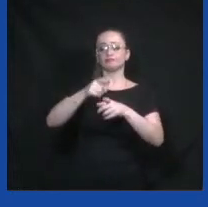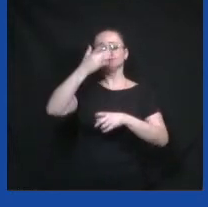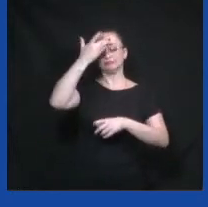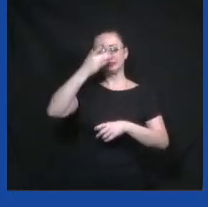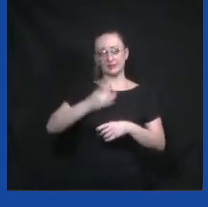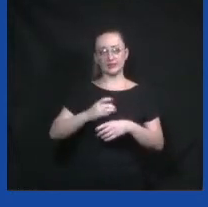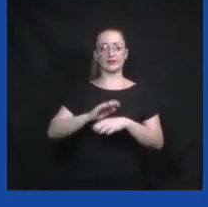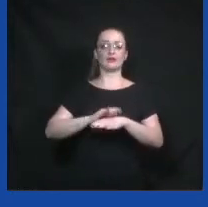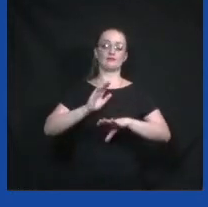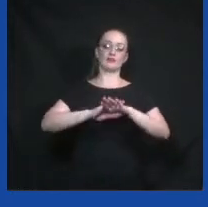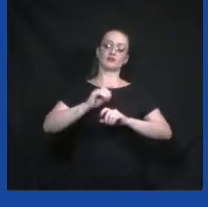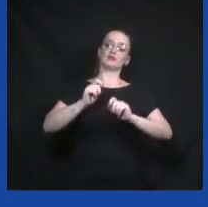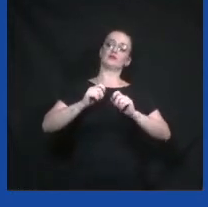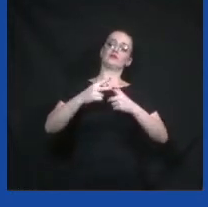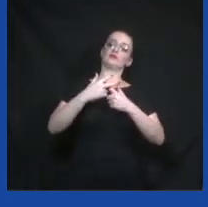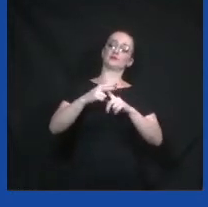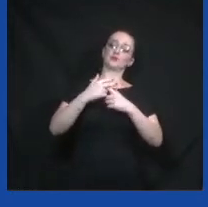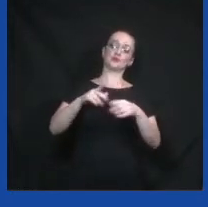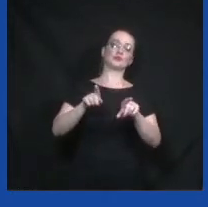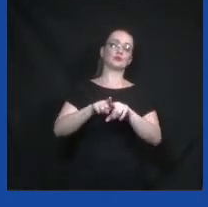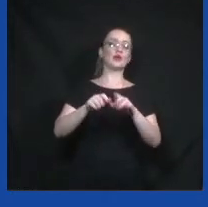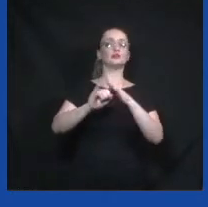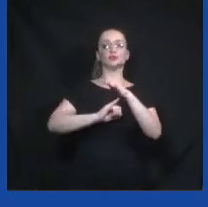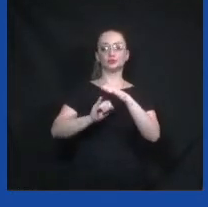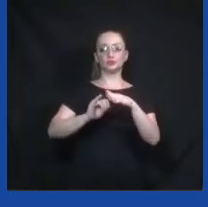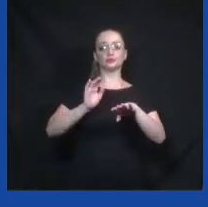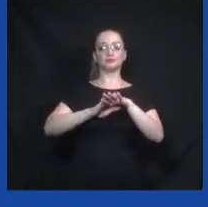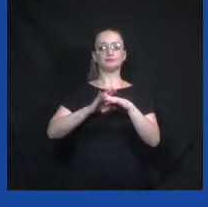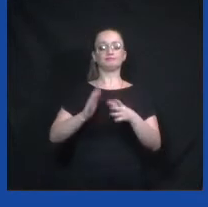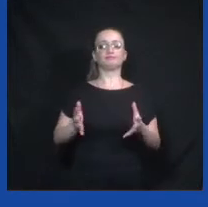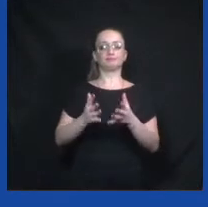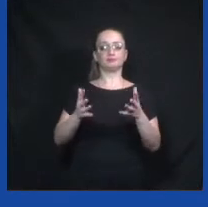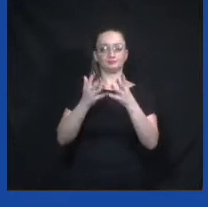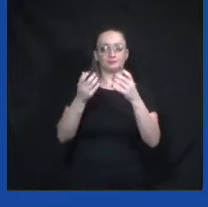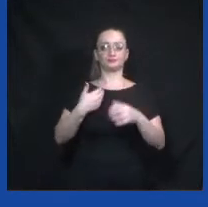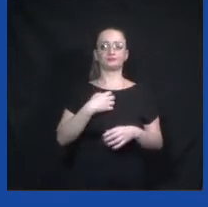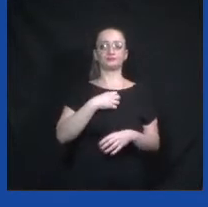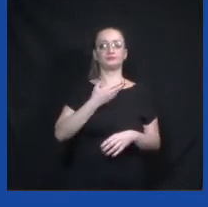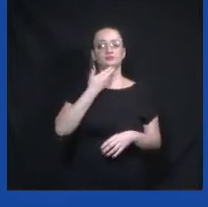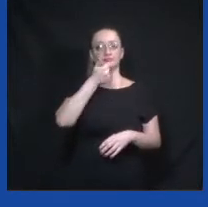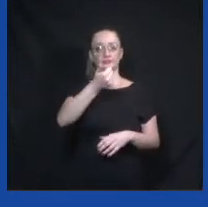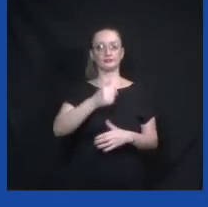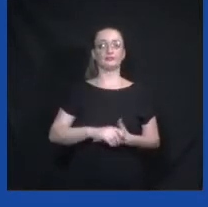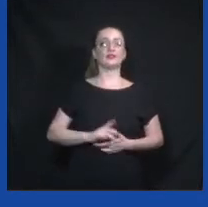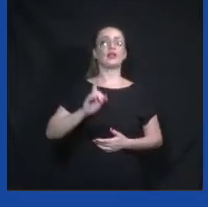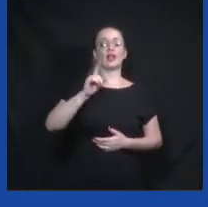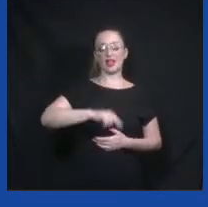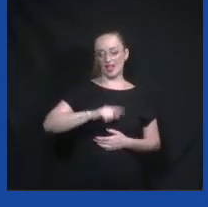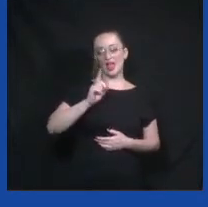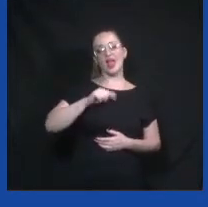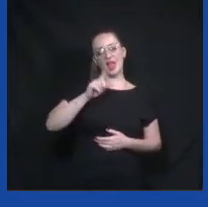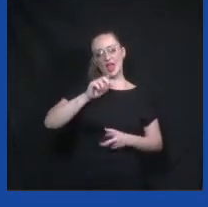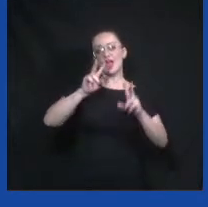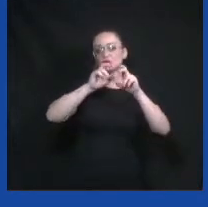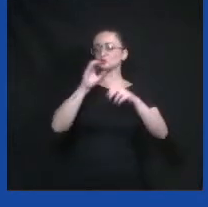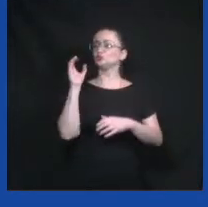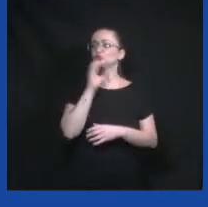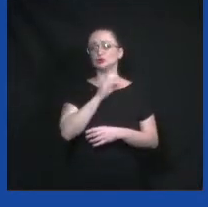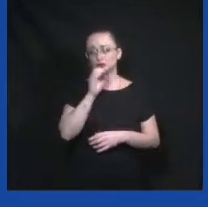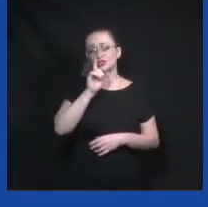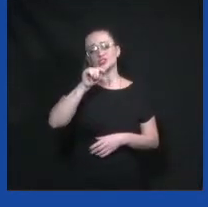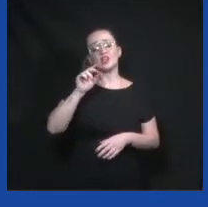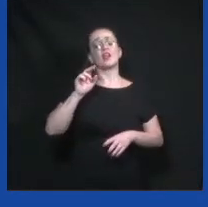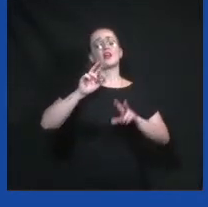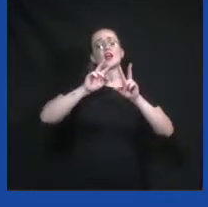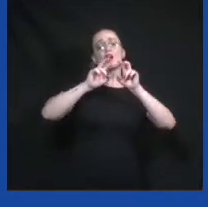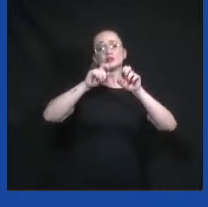esses instrumentos, esses institutos funcionarem da melhor forma. Então, eu acho que é uma agenda urgente, é uma agenda necessária que perpassa não só por uma